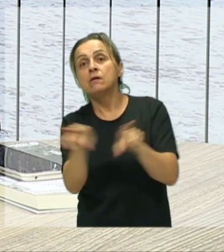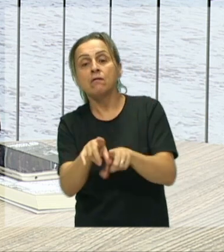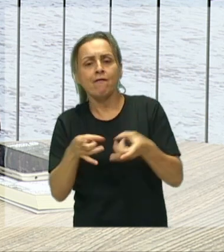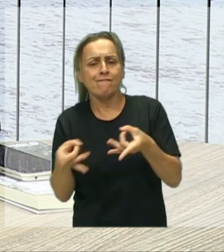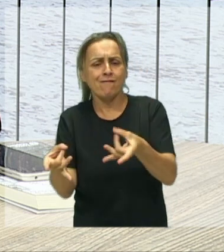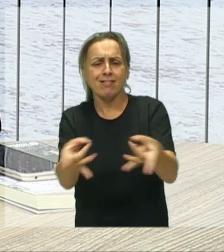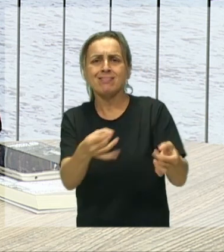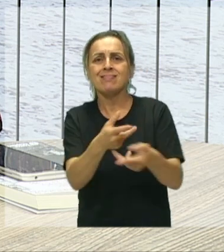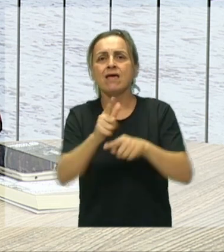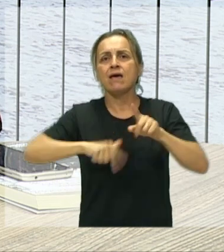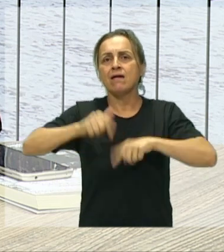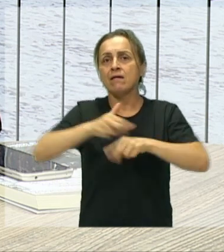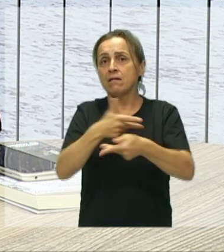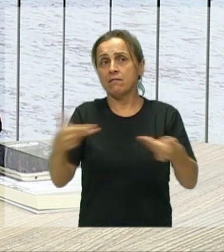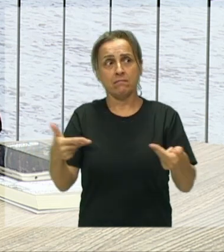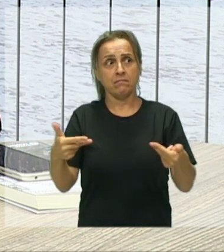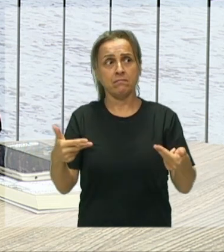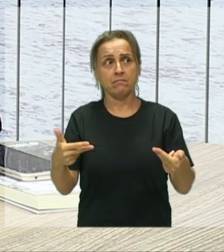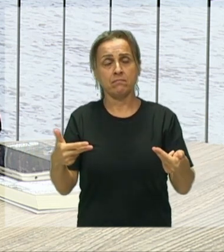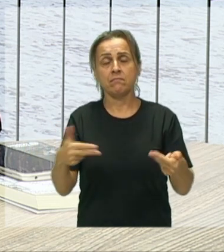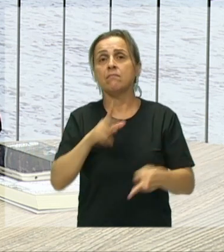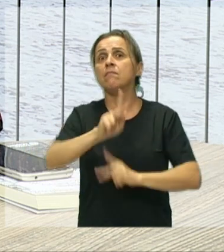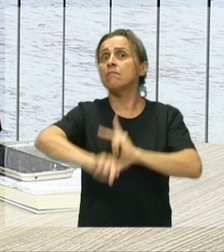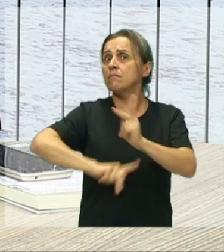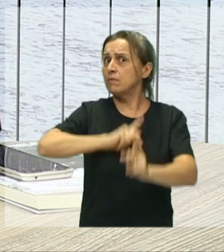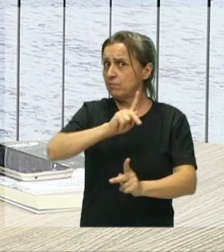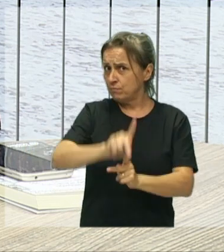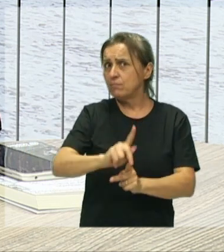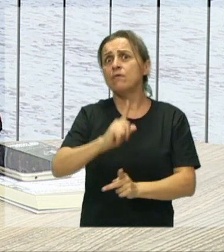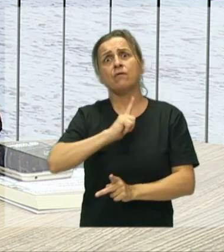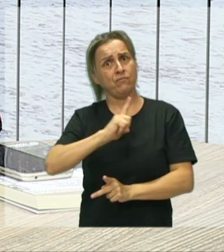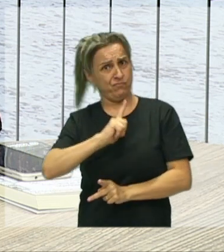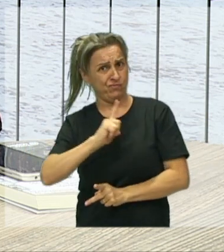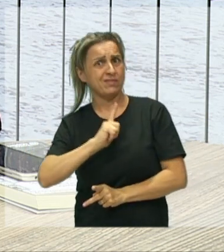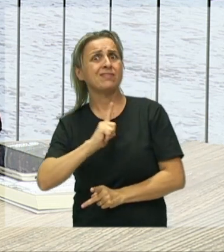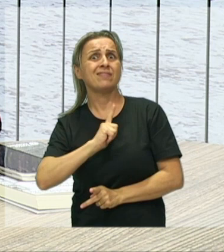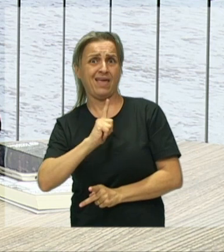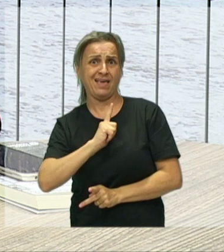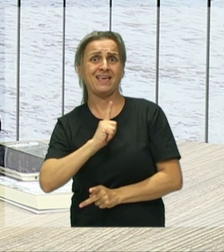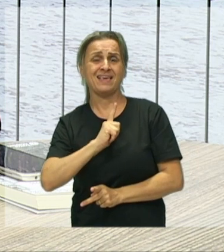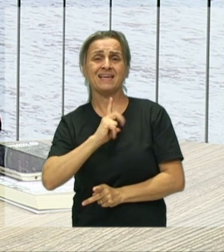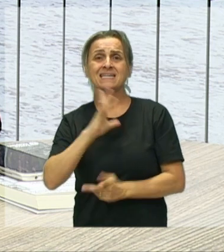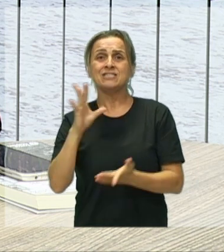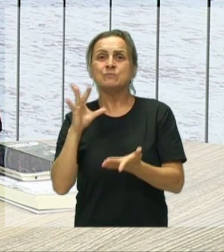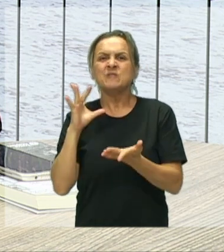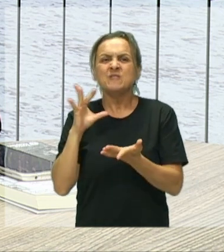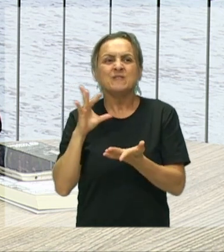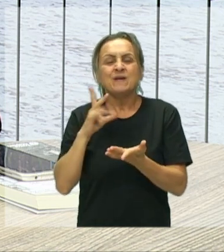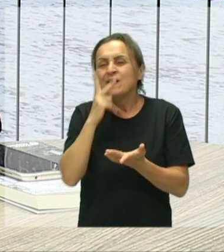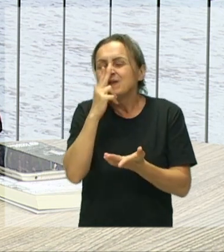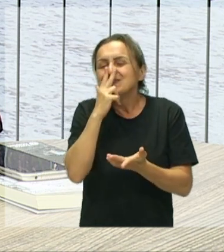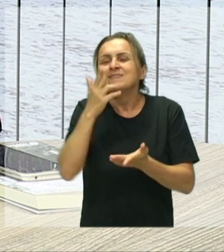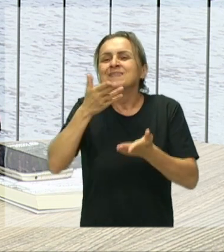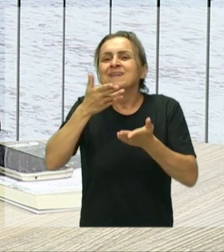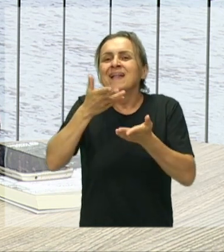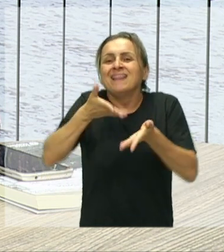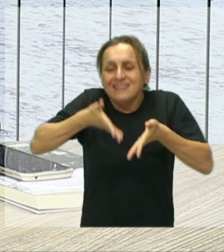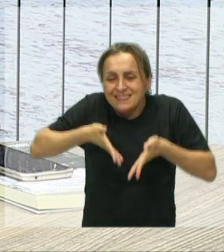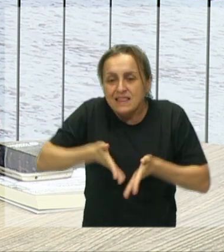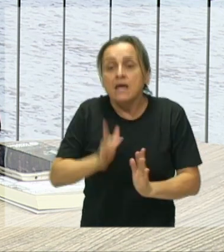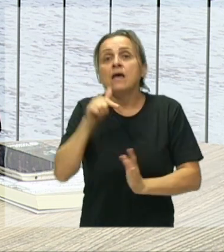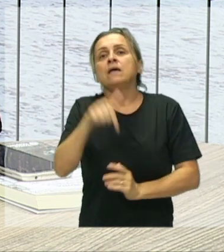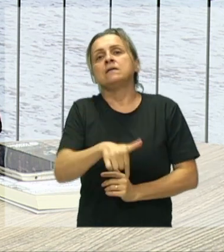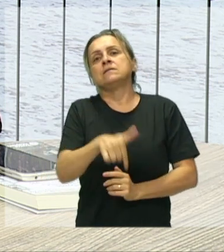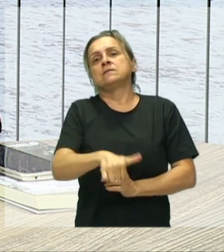cestaria. Então é um povo, né, que tem uma origem aqui no litoral, mas que hoje estão na